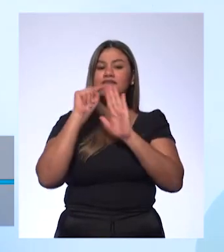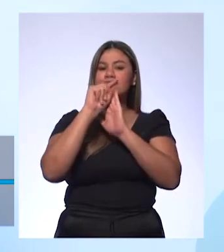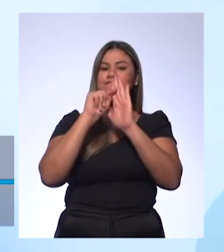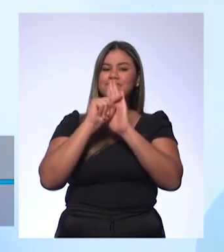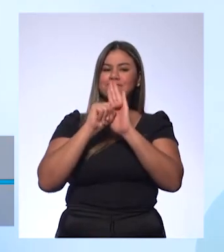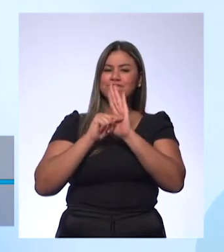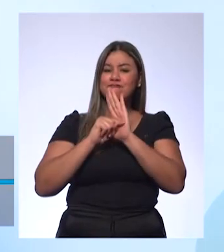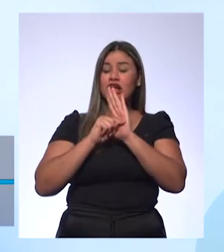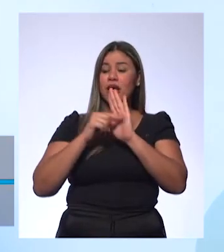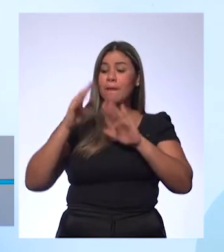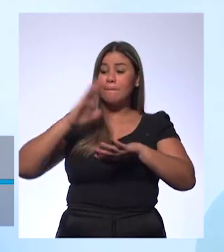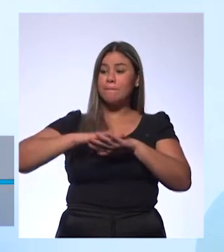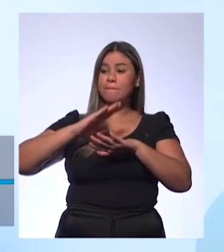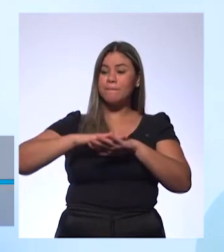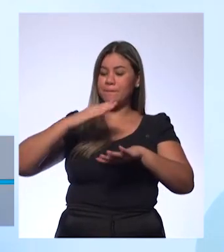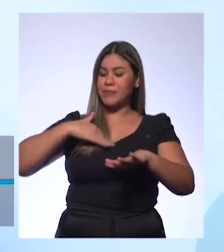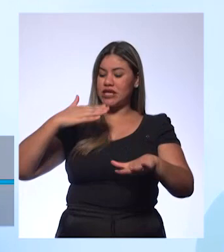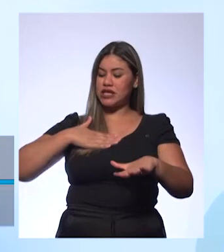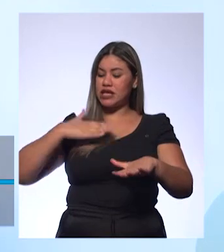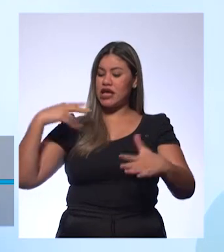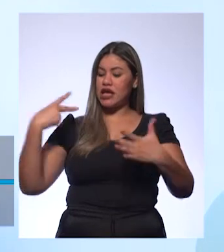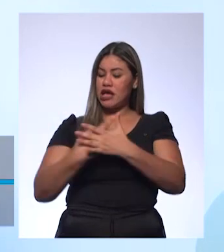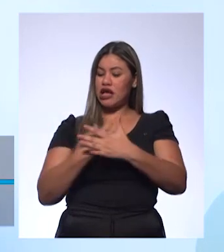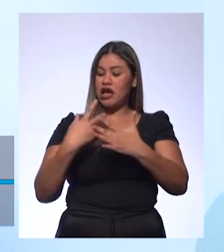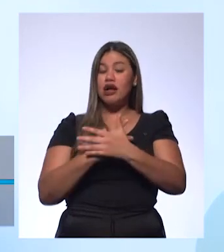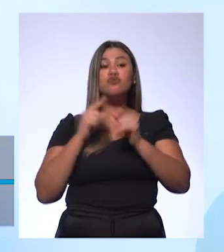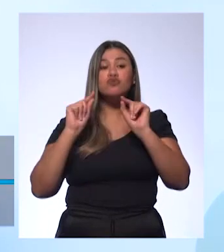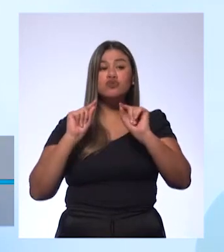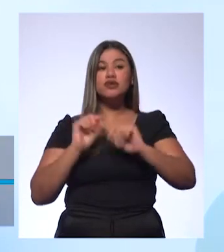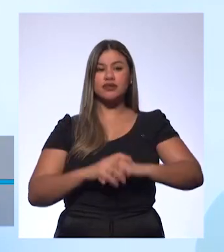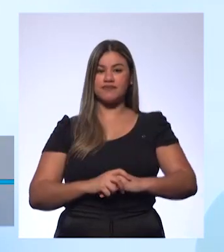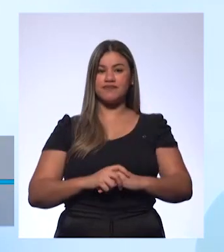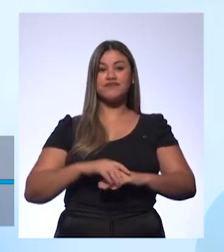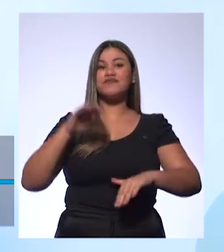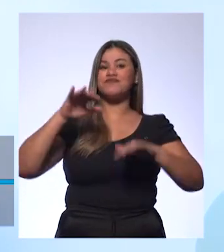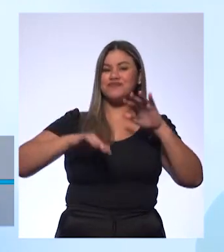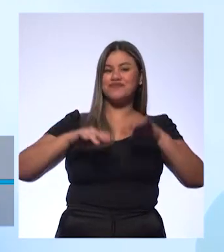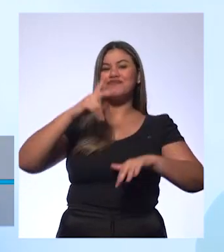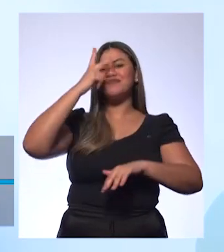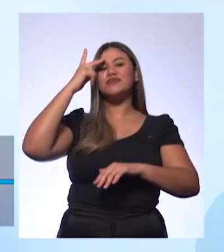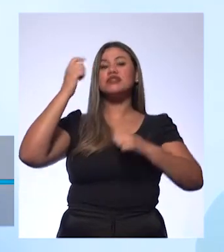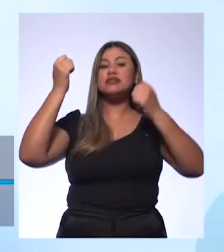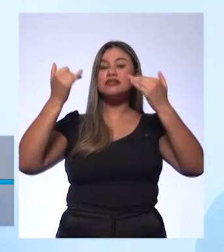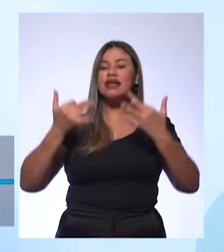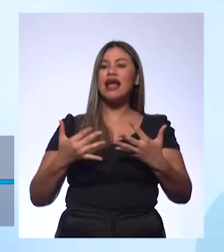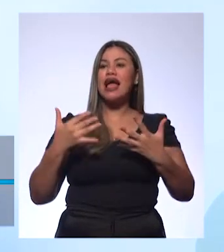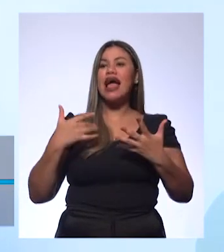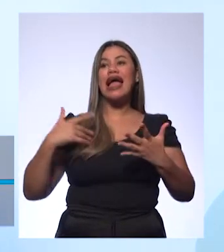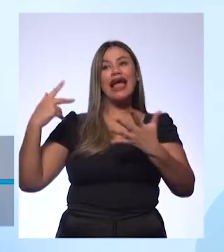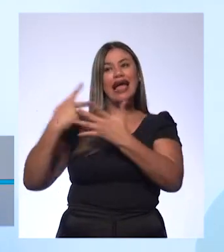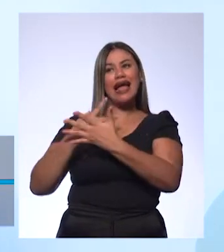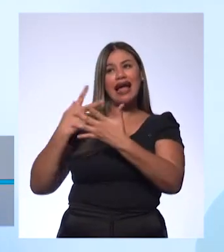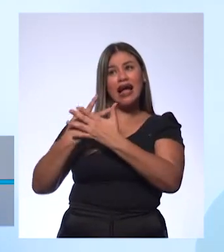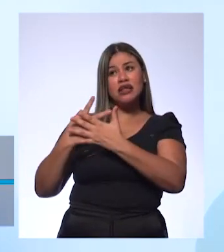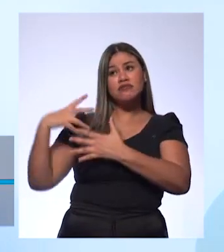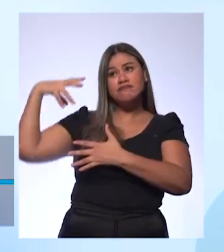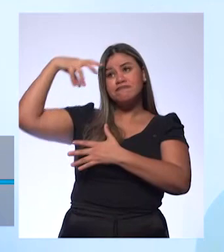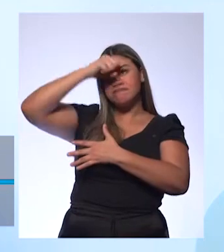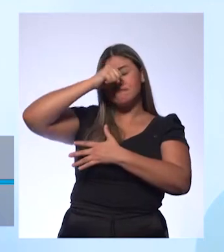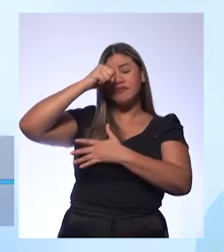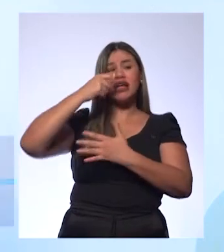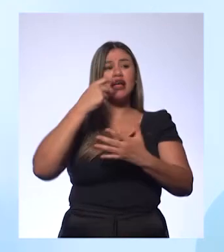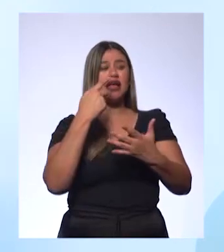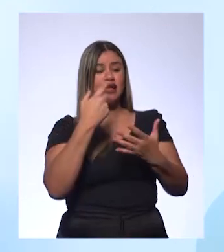analisando os seus erros. Existem pessoas que dizem que a gente aprende mais com os erros do que com os acertos, não é assim,